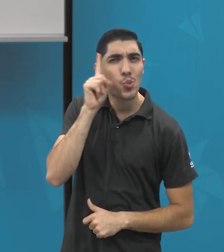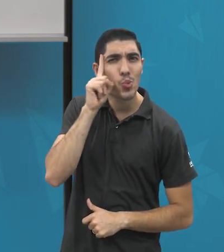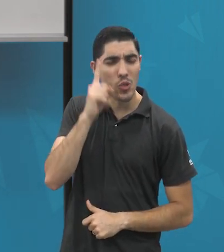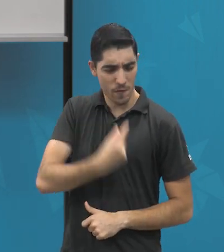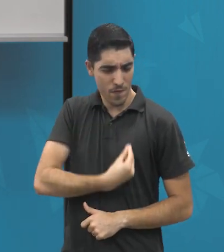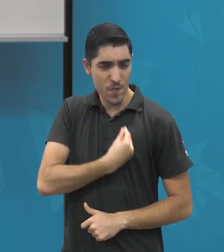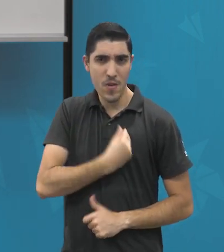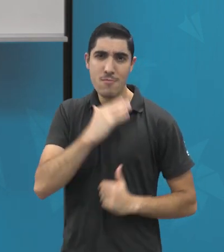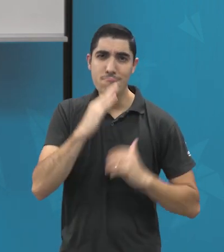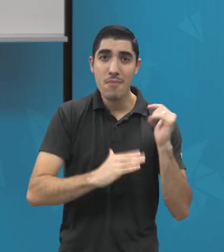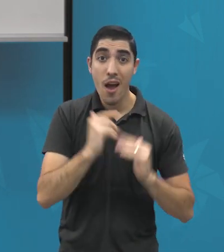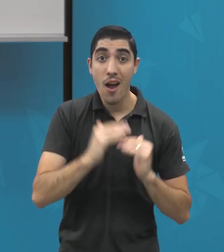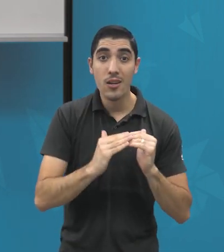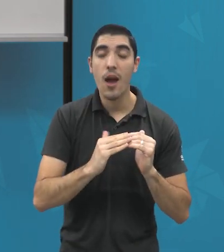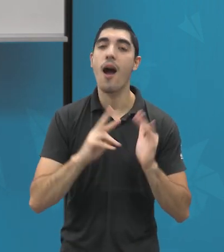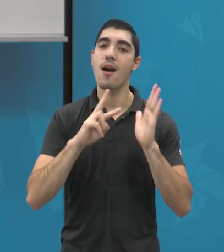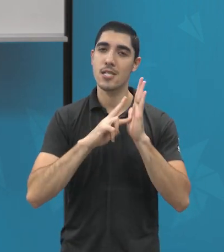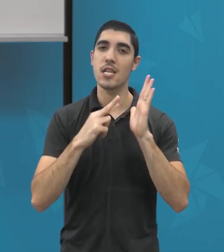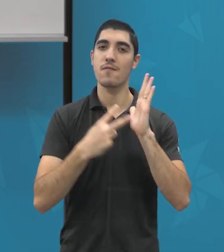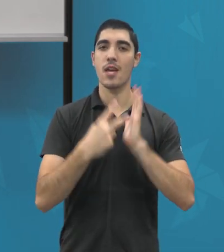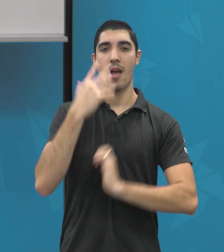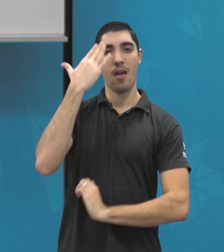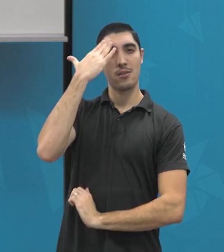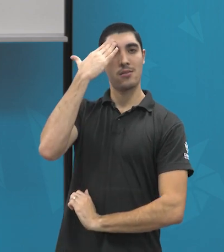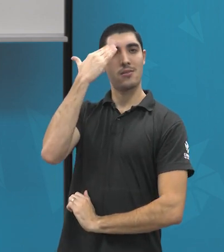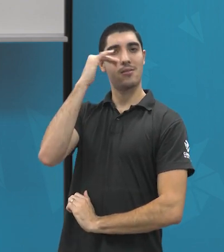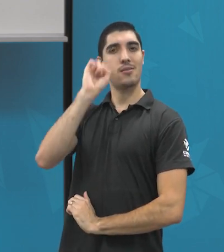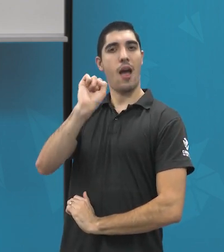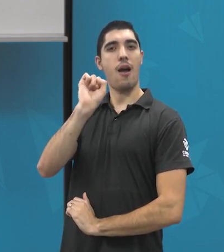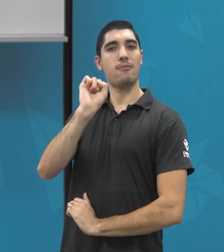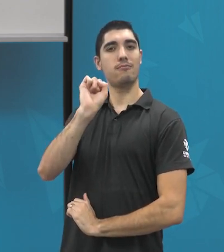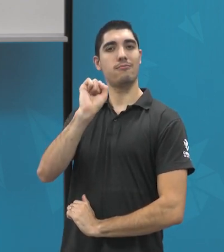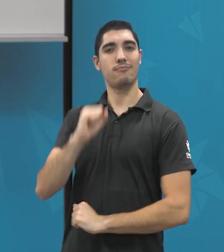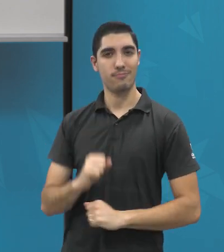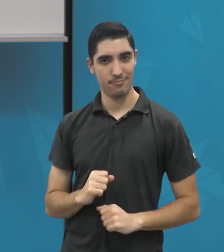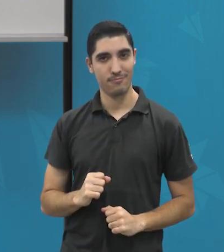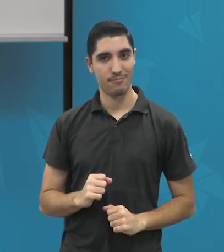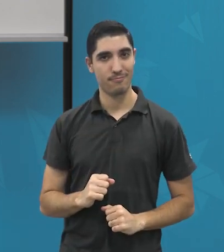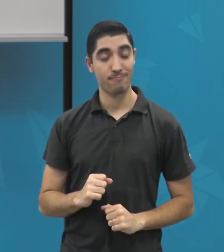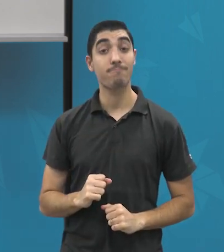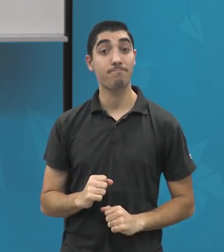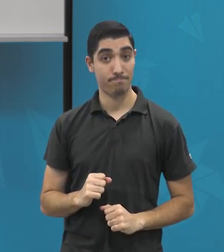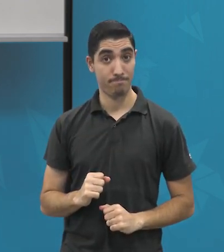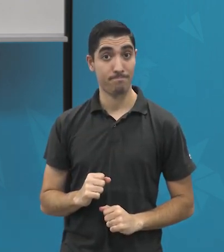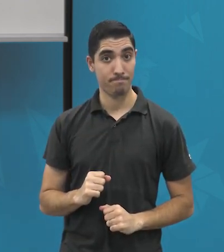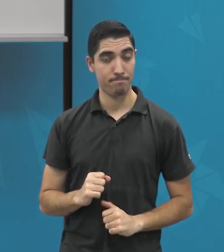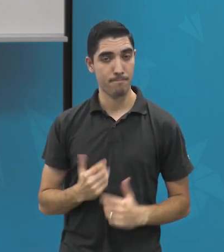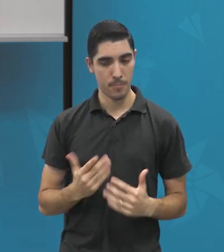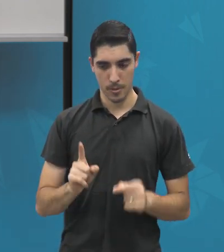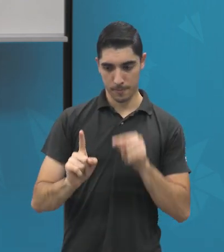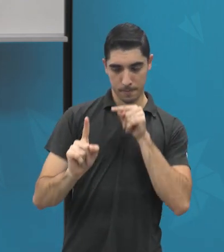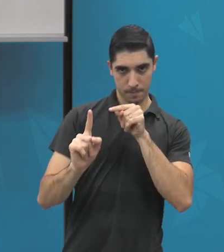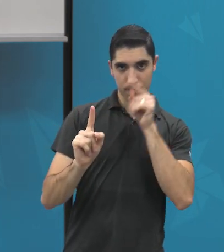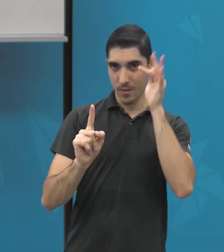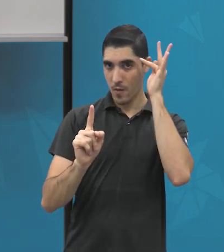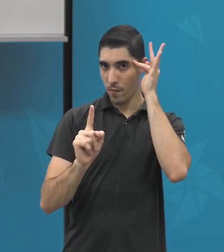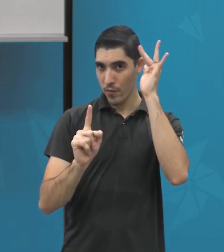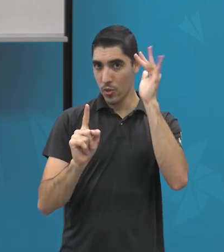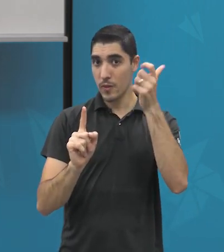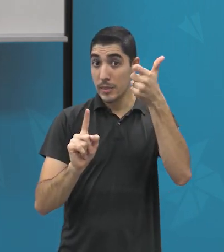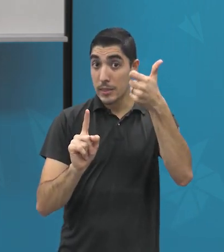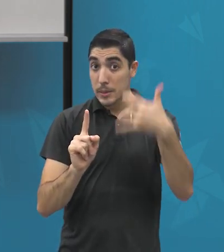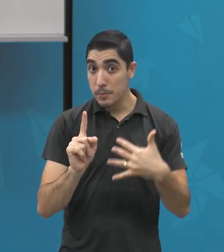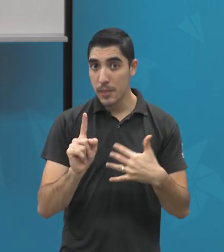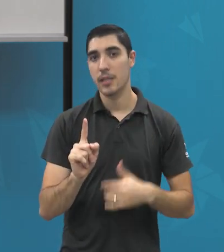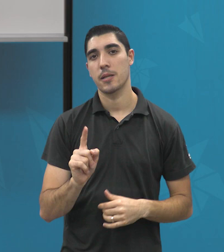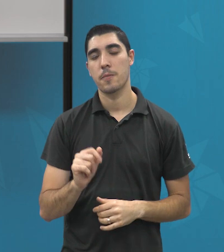é aquilo que nós chamamos de sabedoria. E o John Stuart Mill vai defender o argumento de que a única maneira